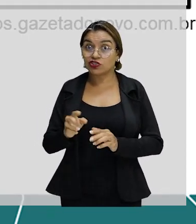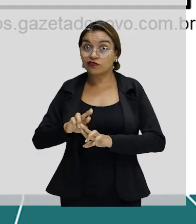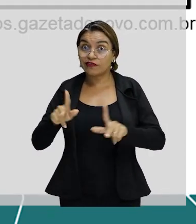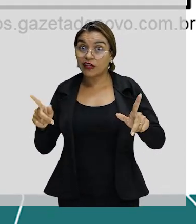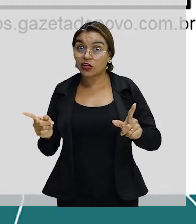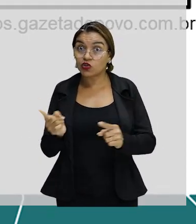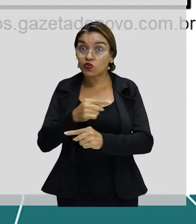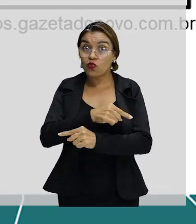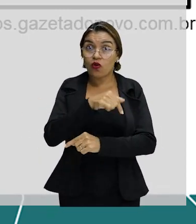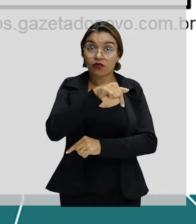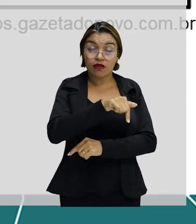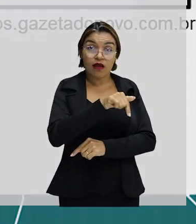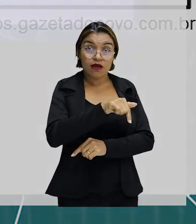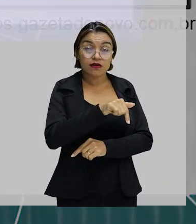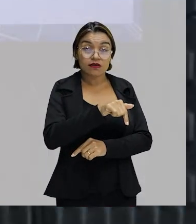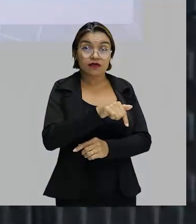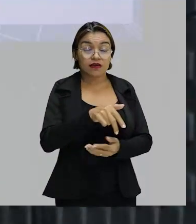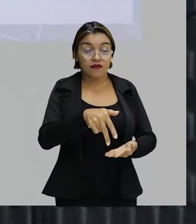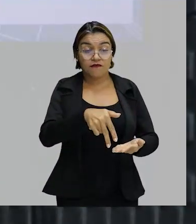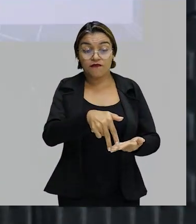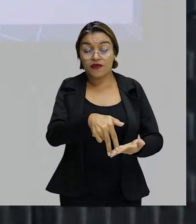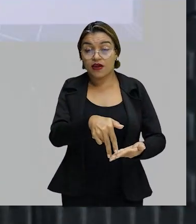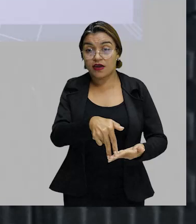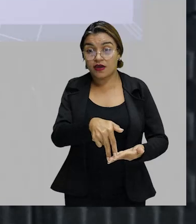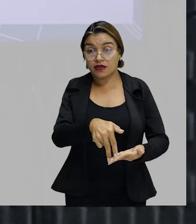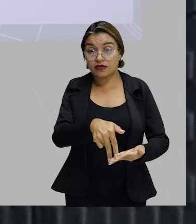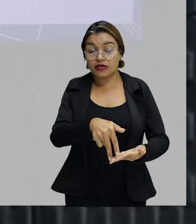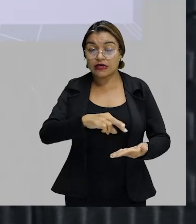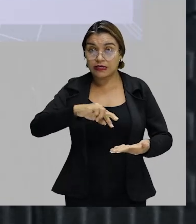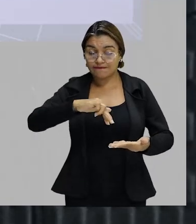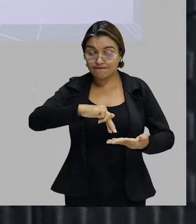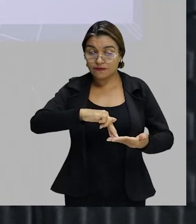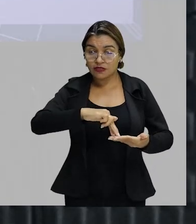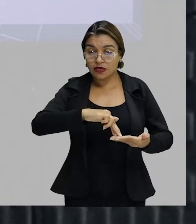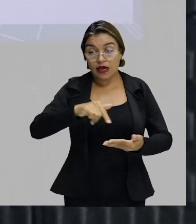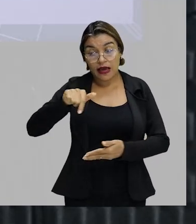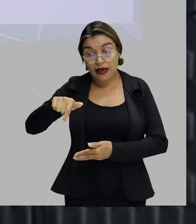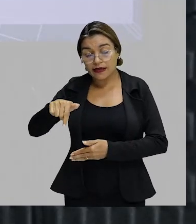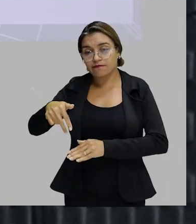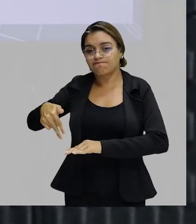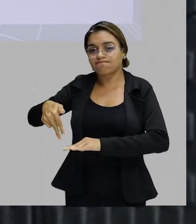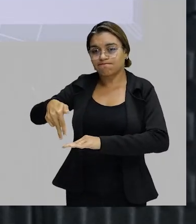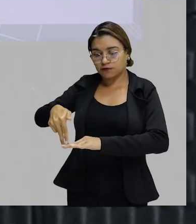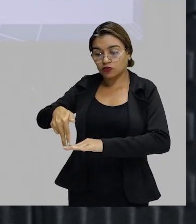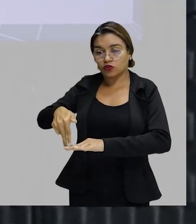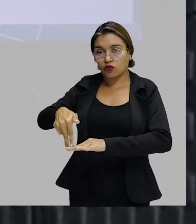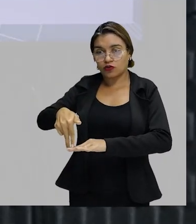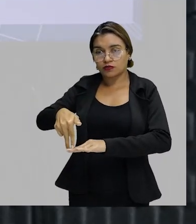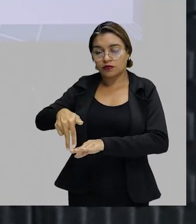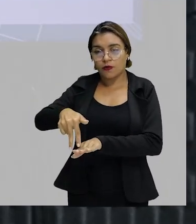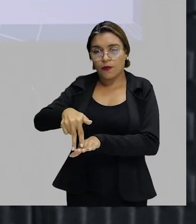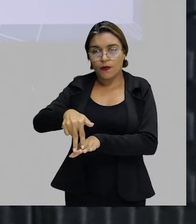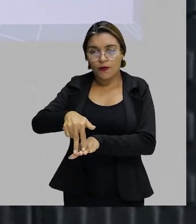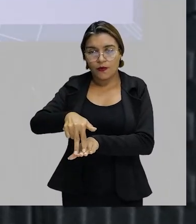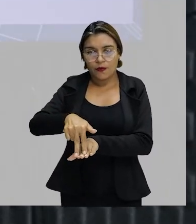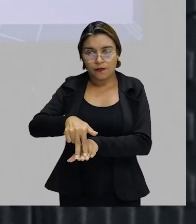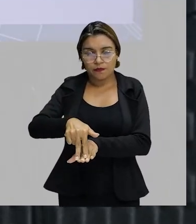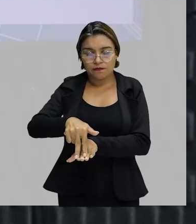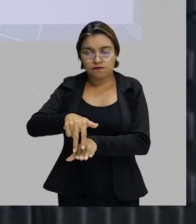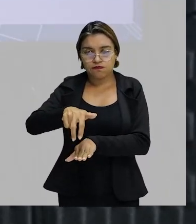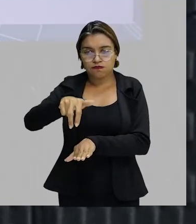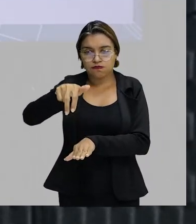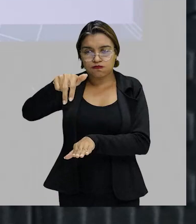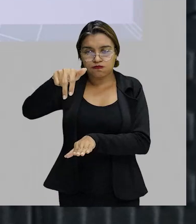salto de frente ele já fica posicionado de costa na plataforma e realiza um salto